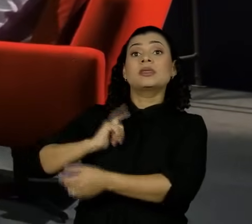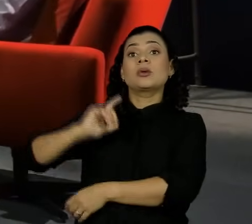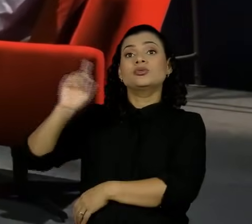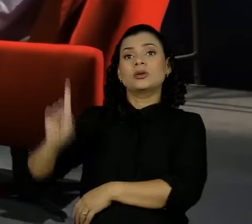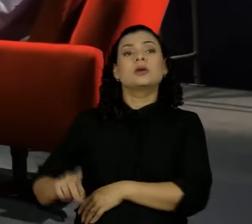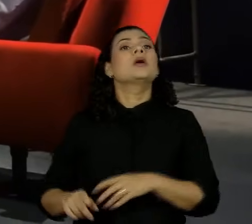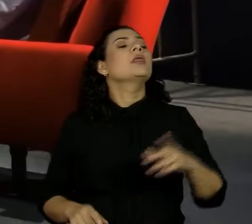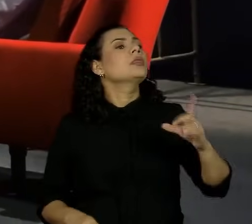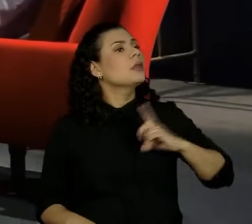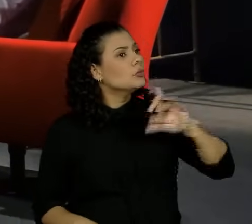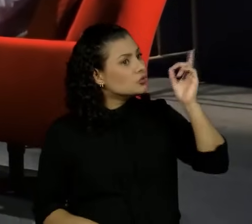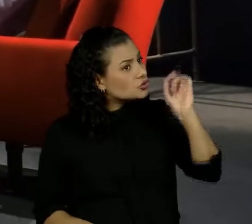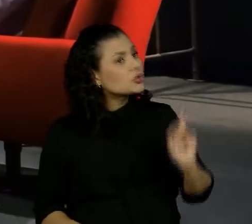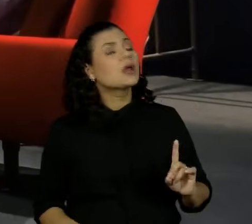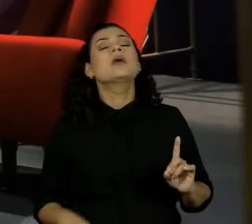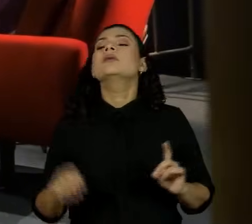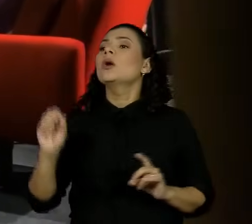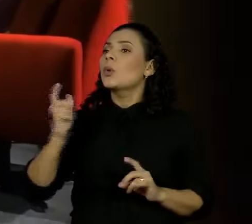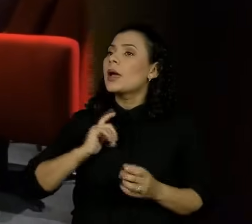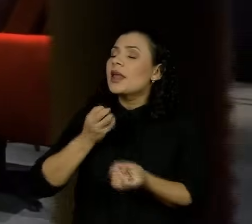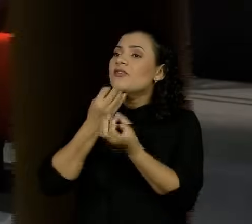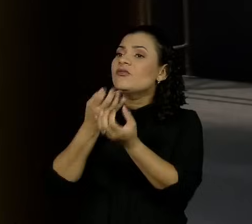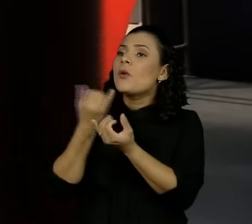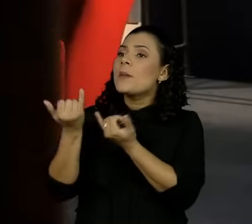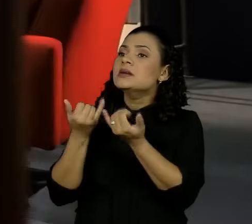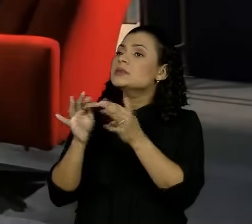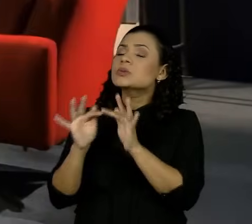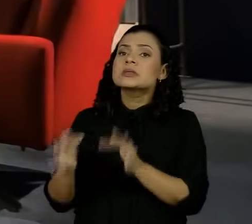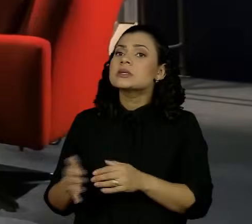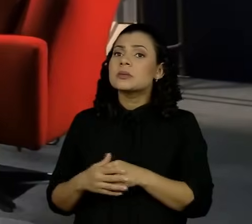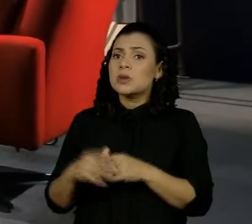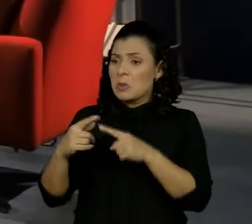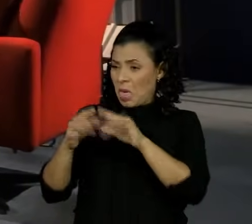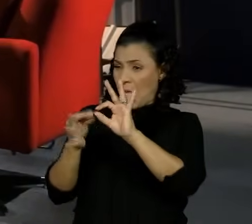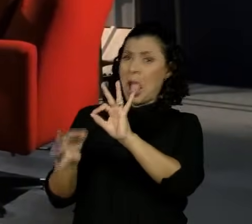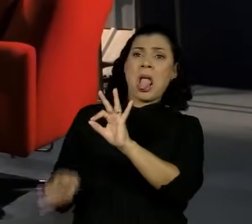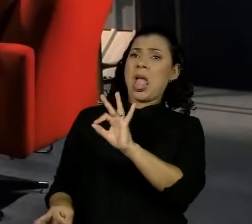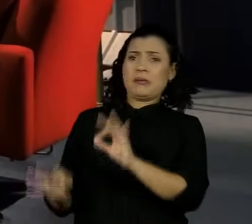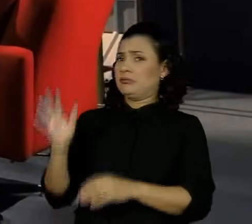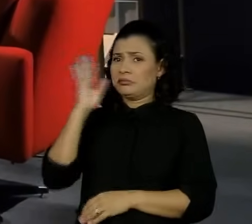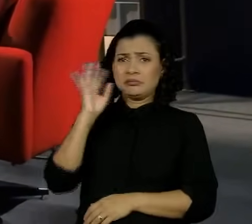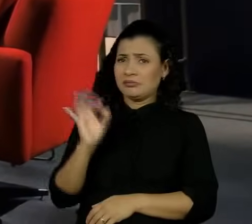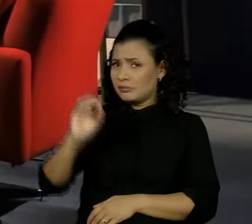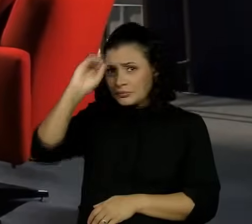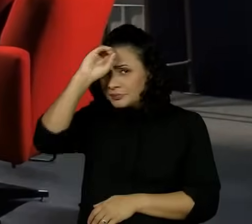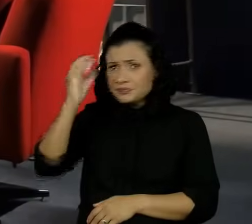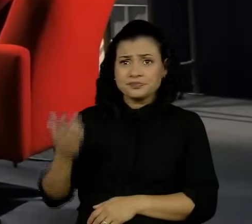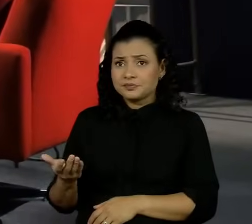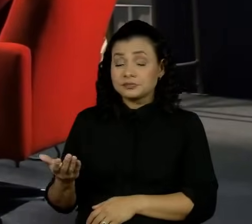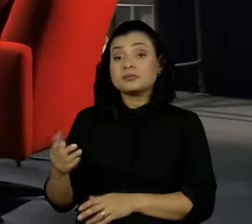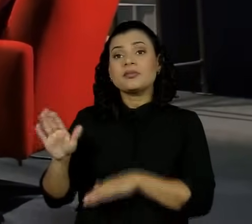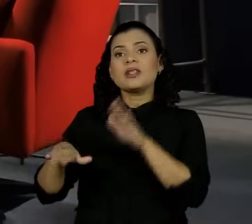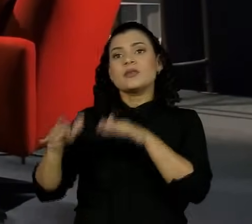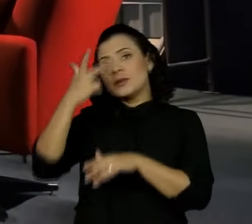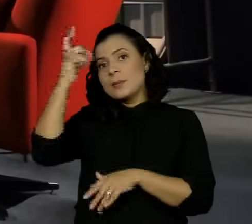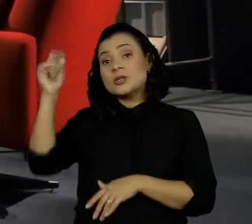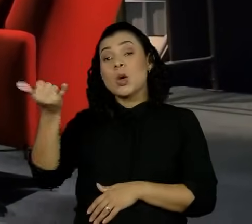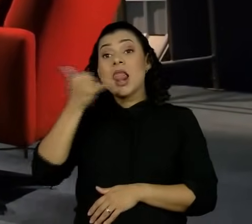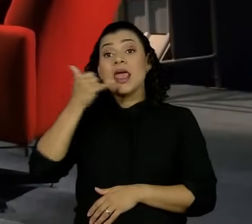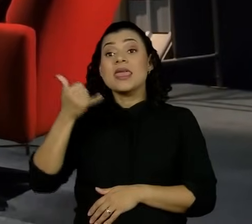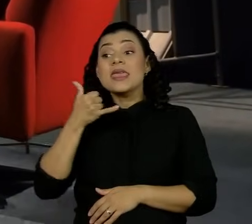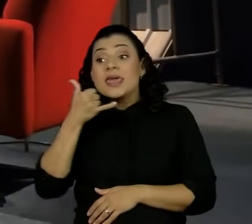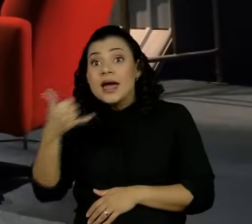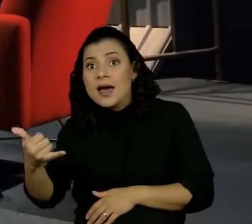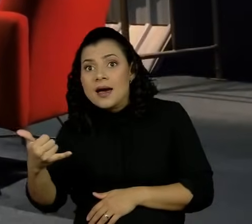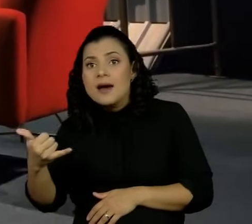eu a tenho esse direito, atendimento. eu quero a informação simples. Quando eu Isso. leio um monte de coisa É. aqui, quer dizer, às vezes a pessoa liga para um serviço e fala É.